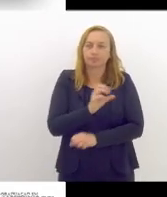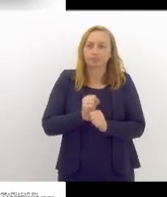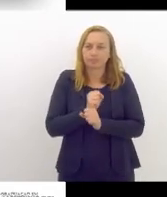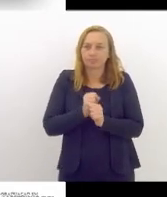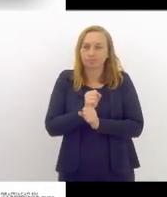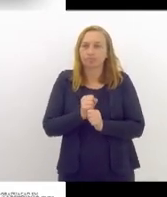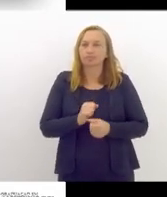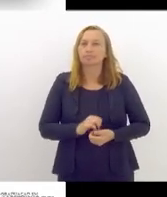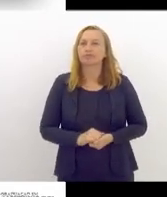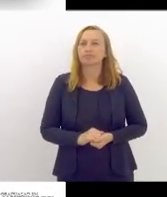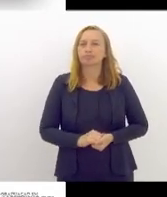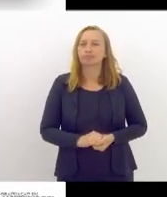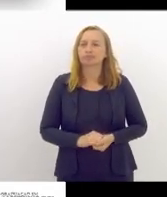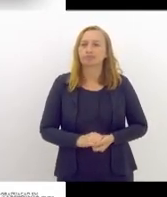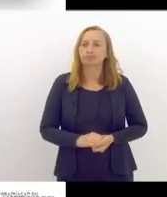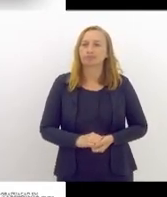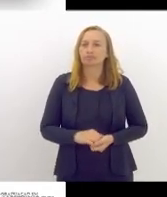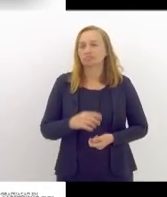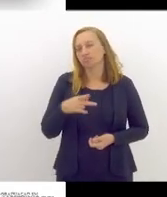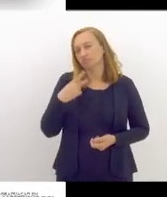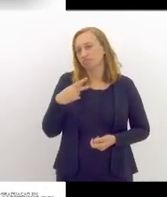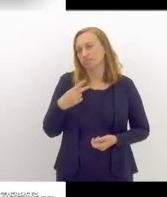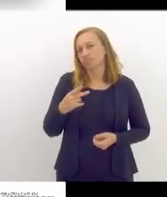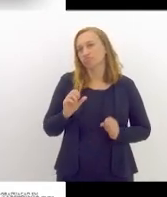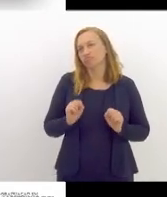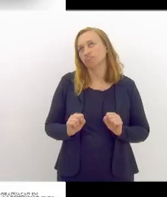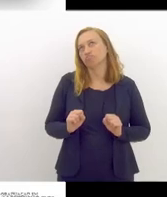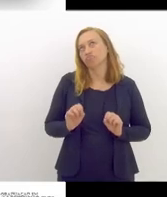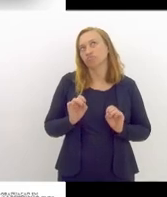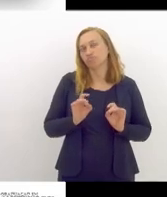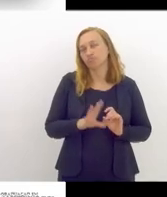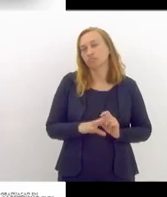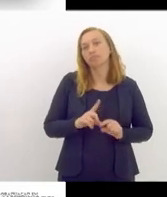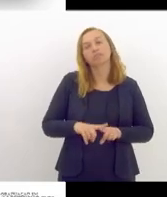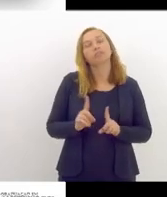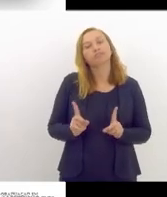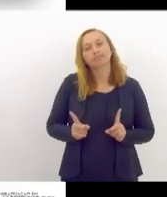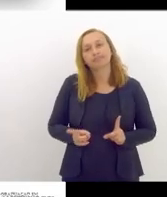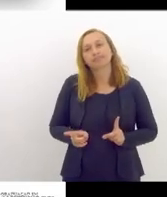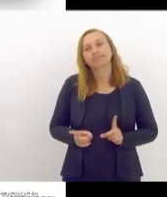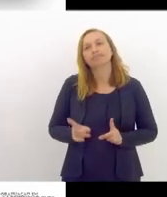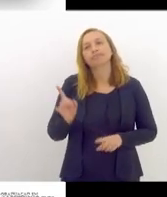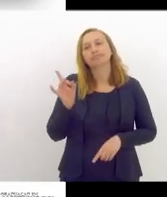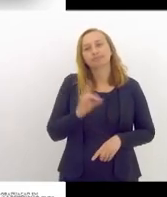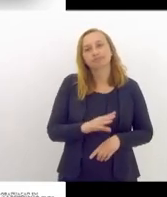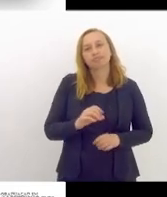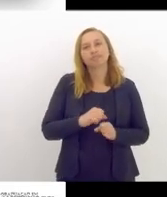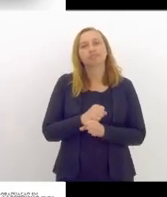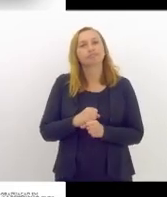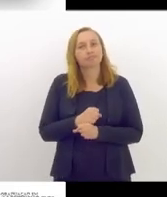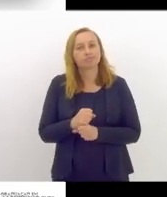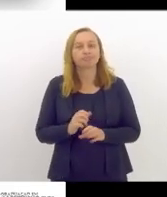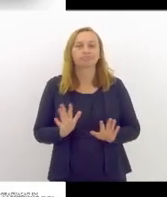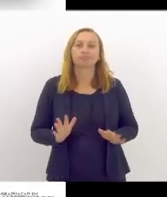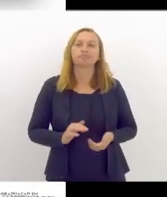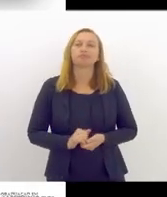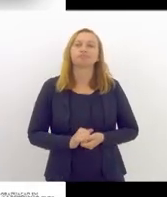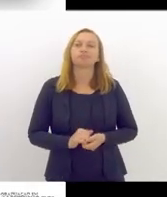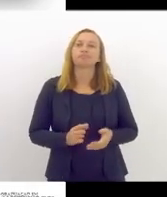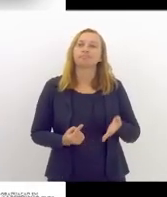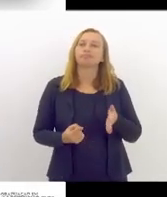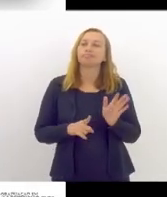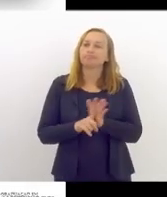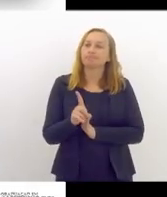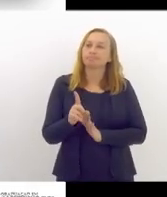né Não vou falar que talvez a última mas né a última dos últimos anos Então pergunta